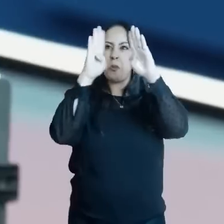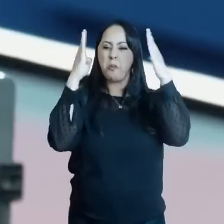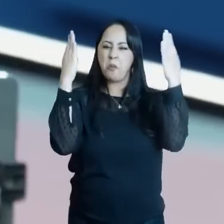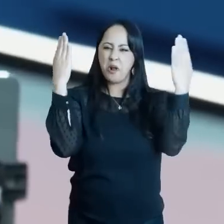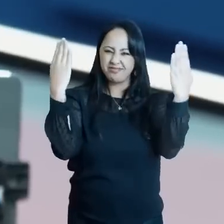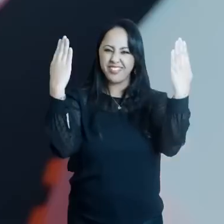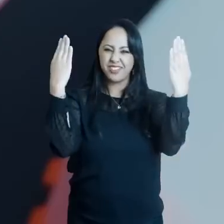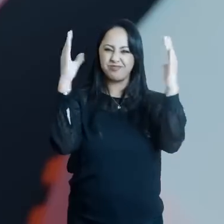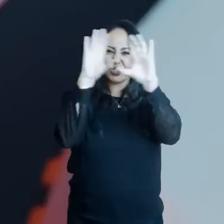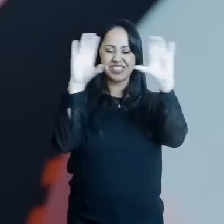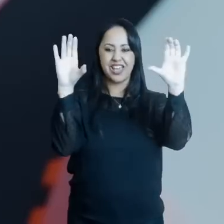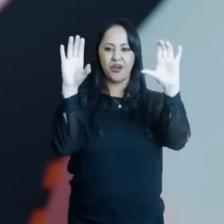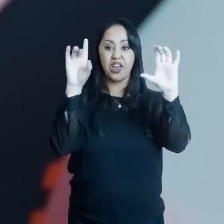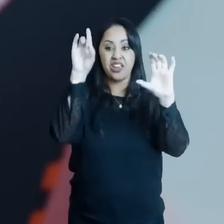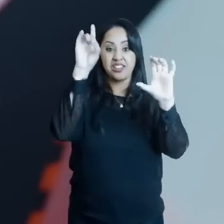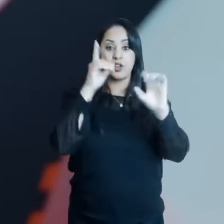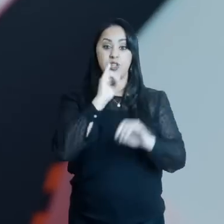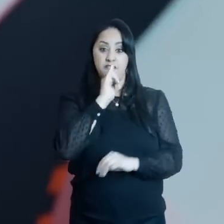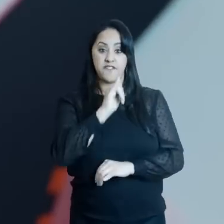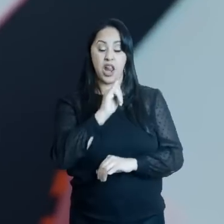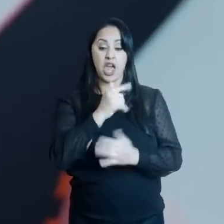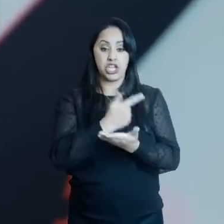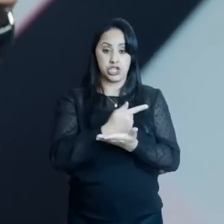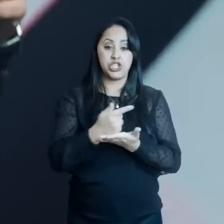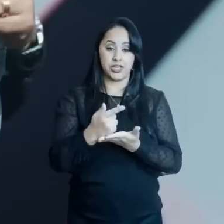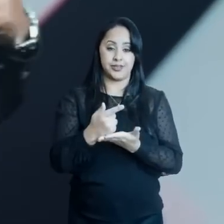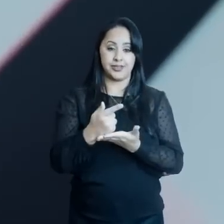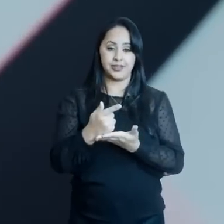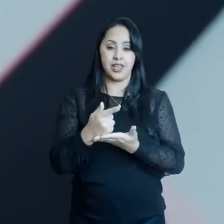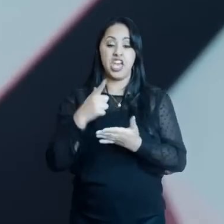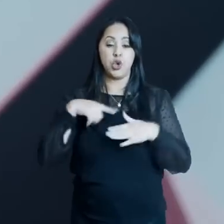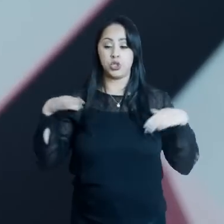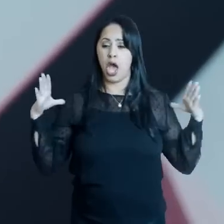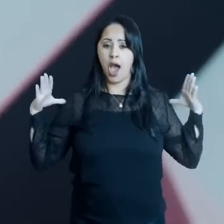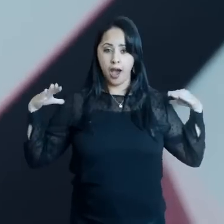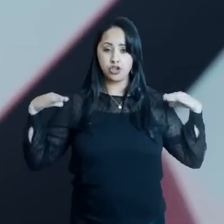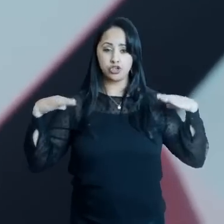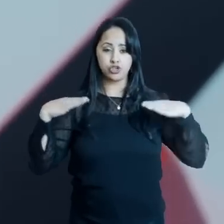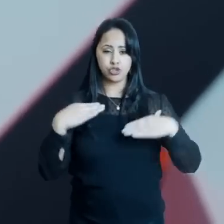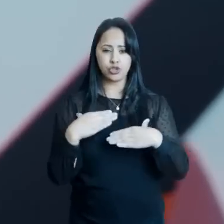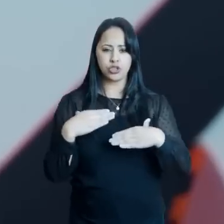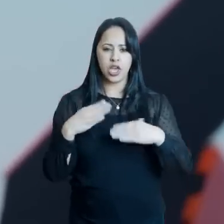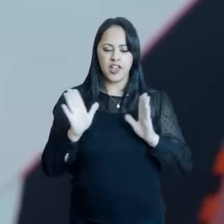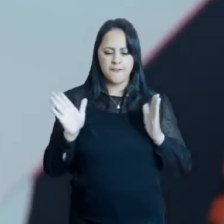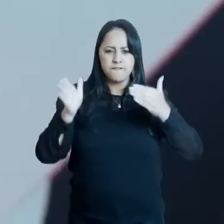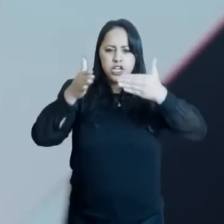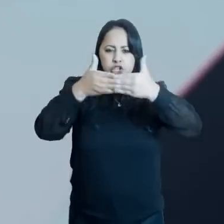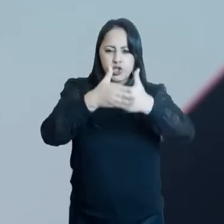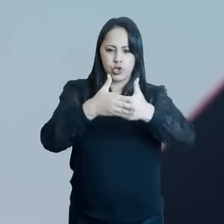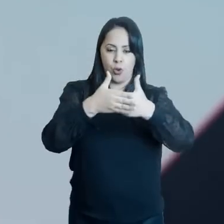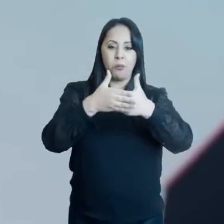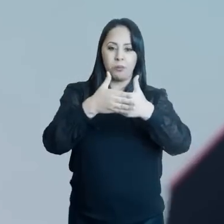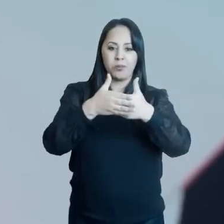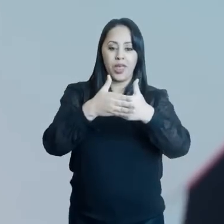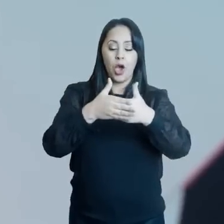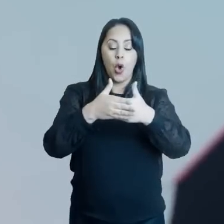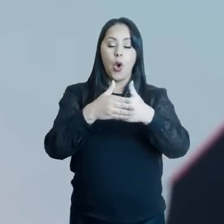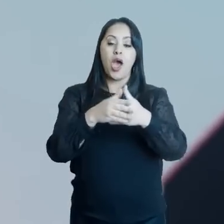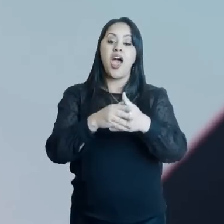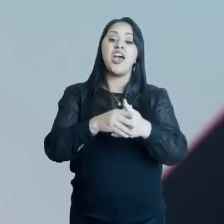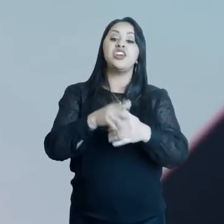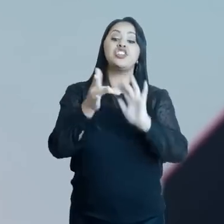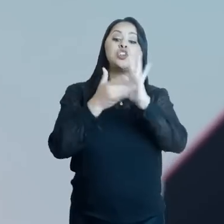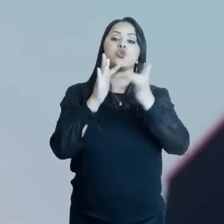céu, onde que Deus fala lá em Gênesis, que ele colocou os querubins para fechar o portão, que nenhum homem pudesse chegar próximo ali, ele chegou e